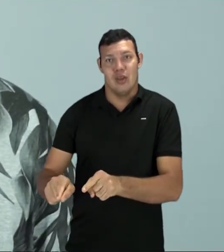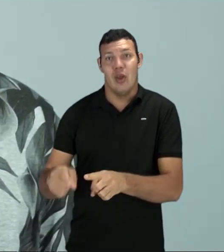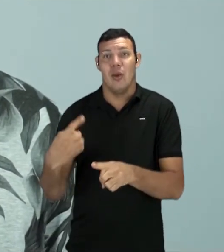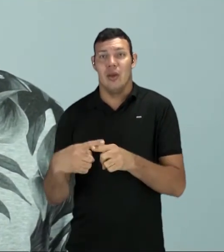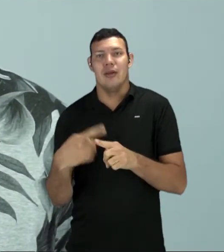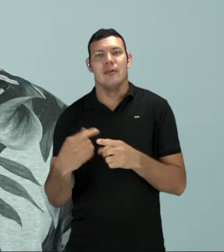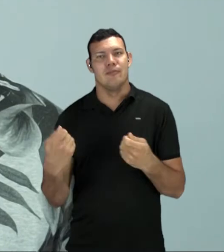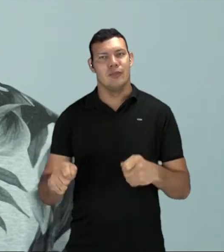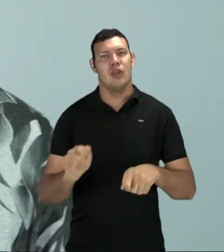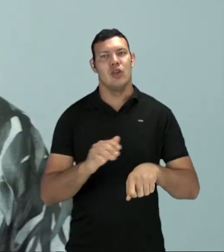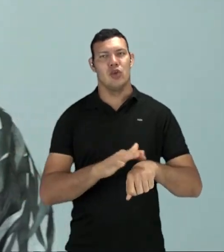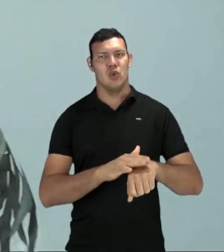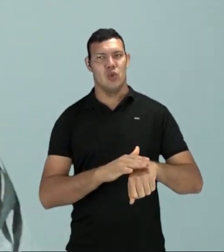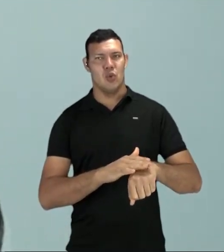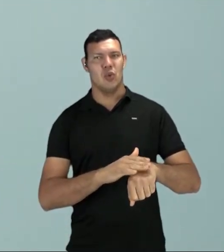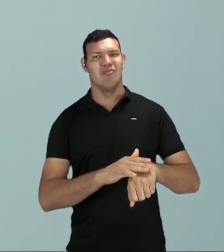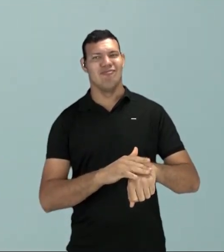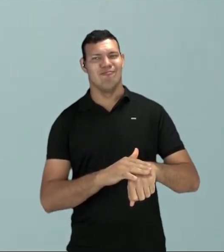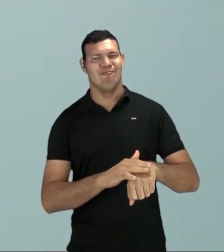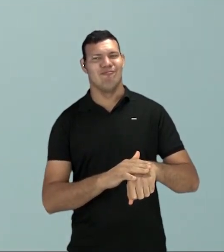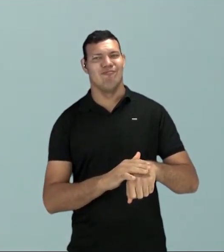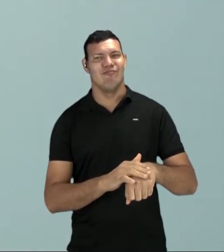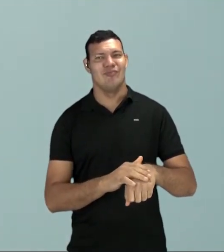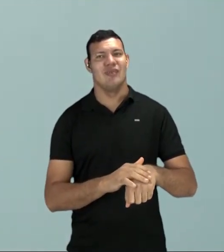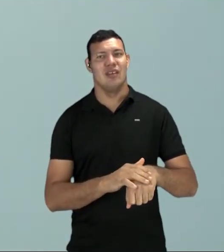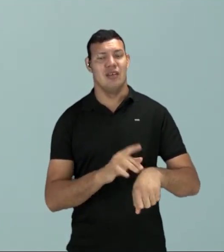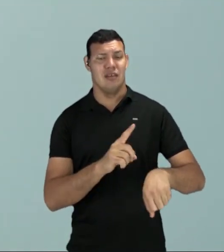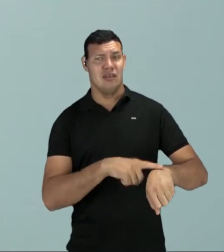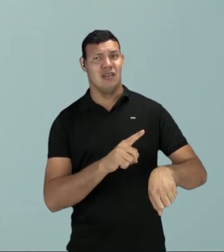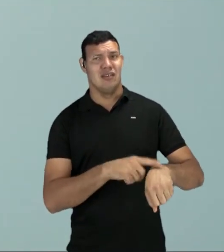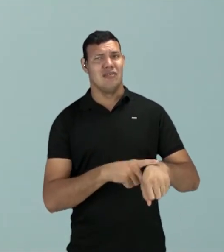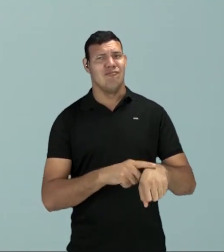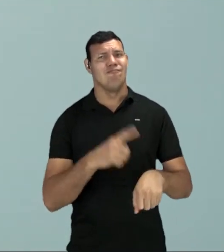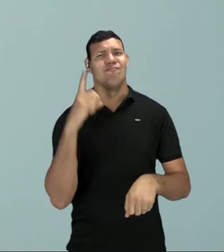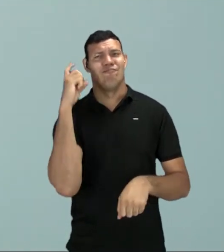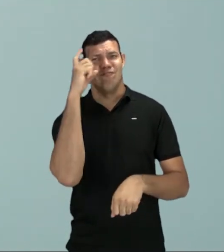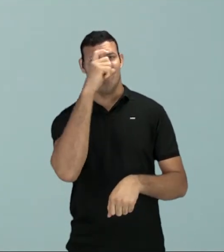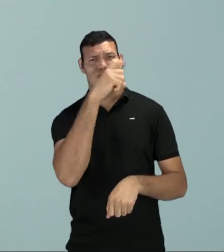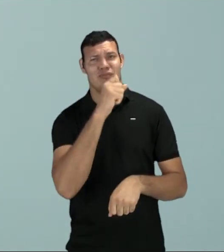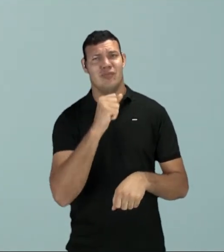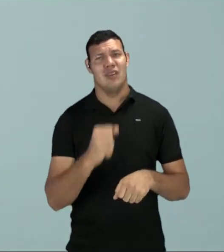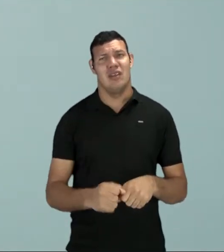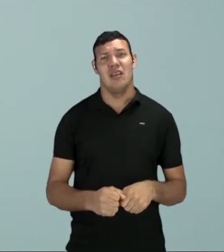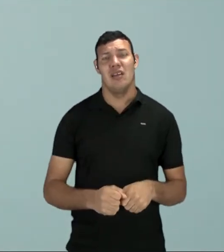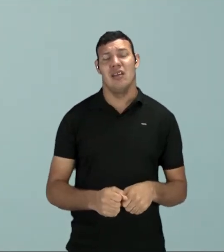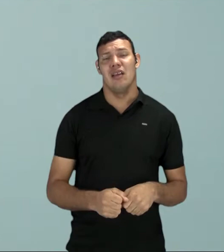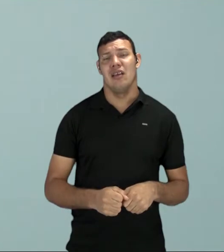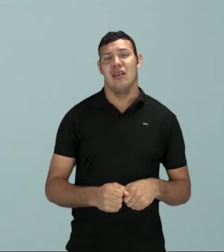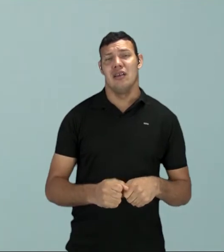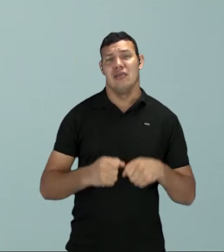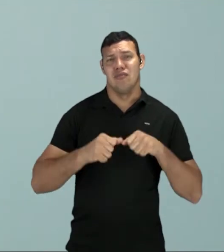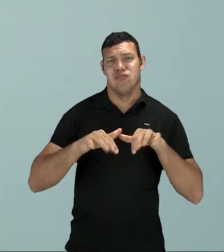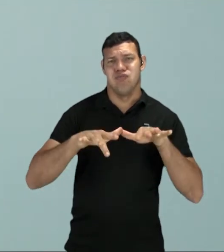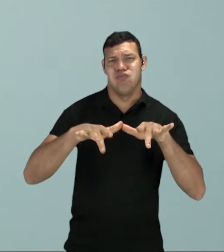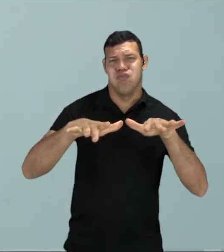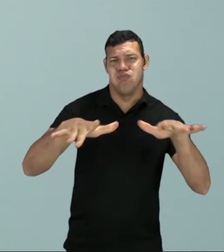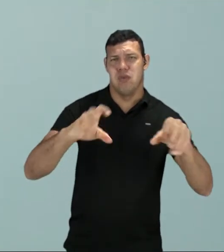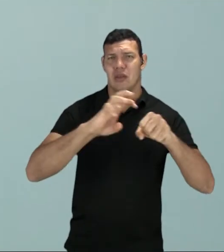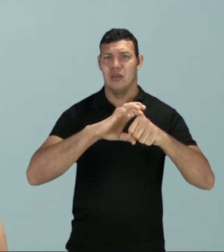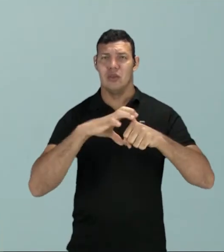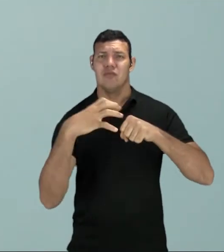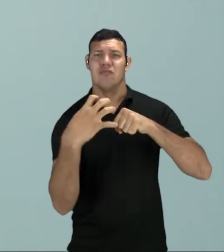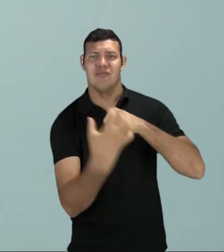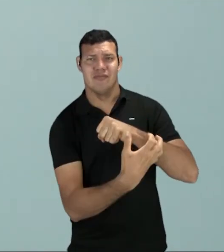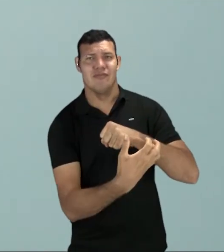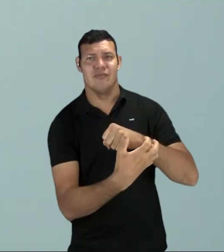doenças. A gente pode pensar nesse tempo confuso, esse tempo difícil que a gente vive, da pandemia, onde perdemos muitas famílias, muitas pessoas. Os